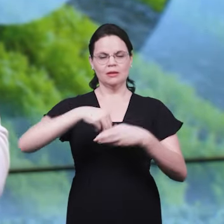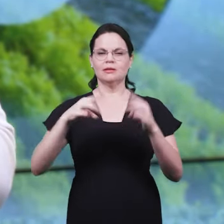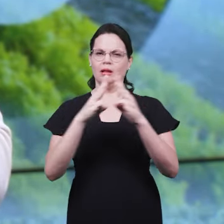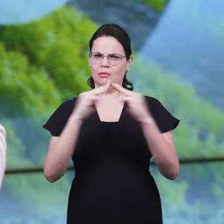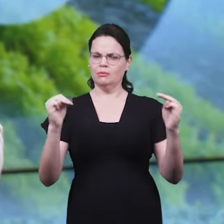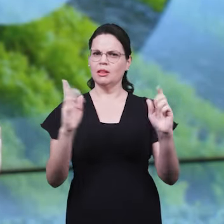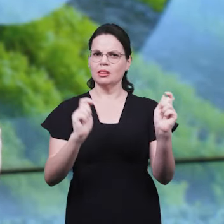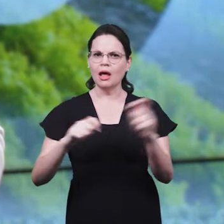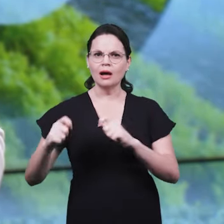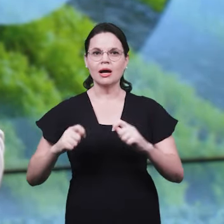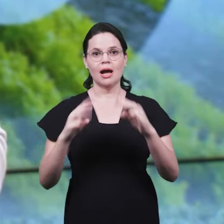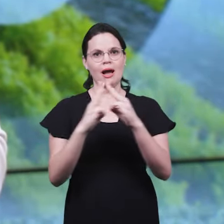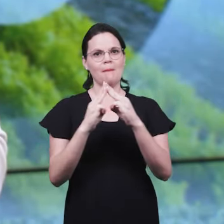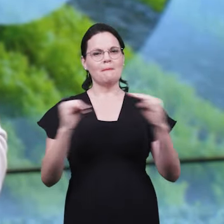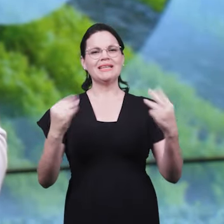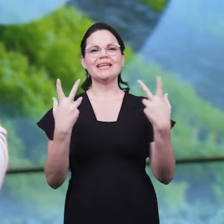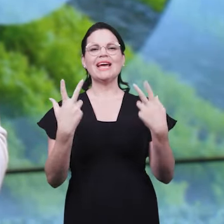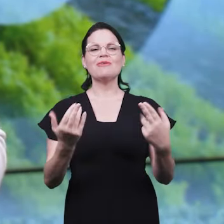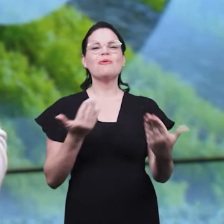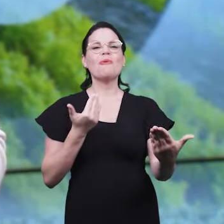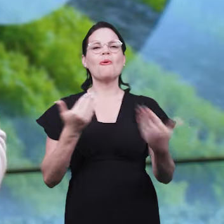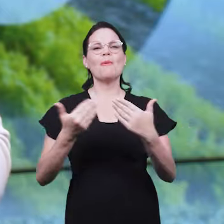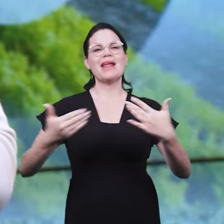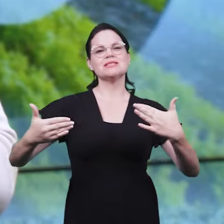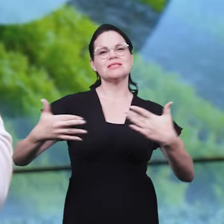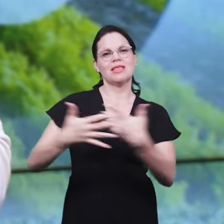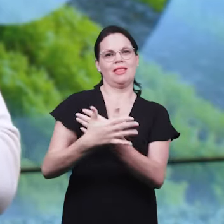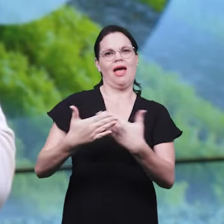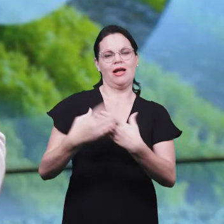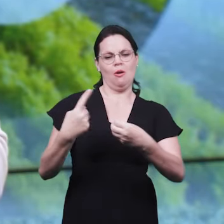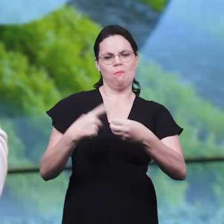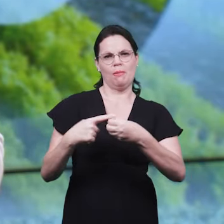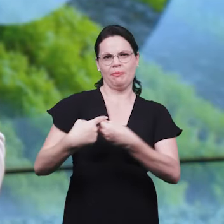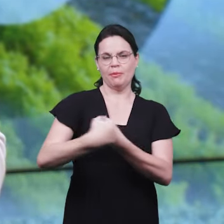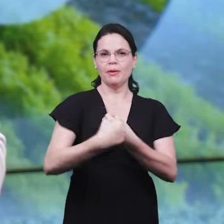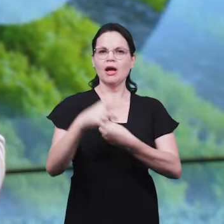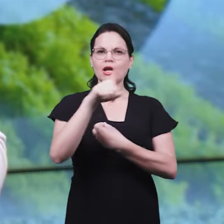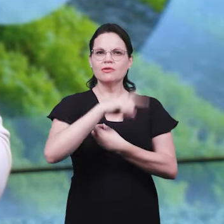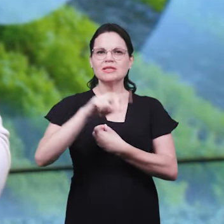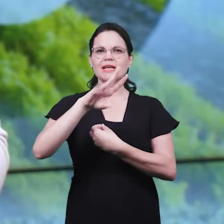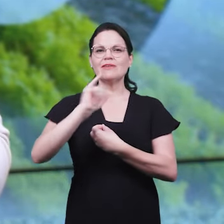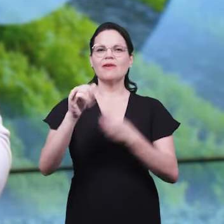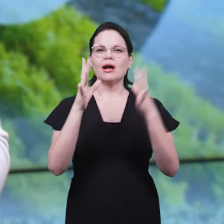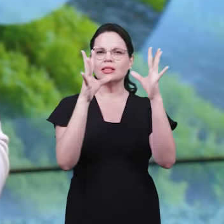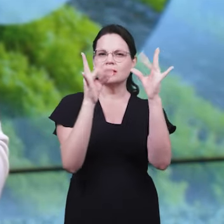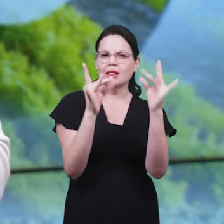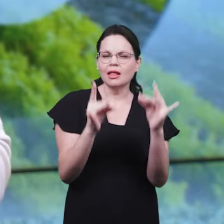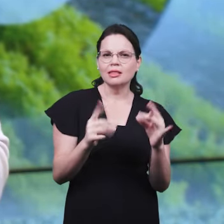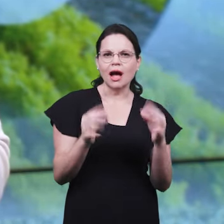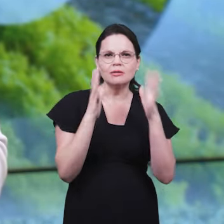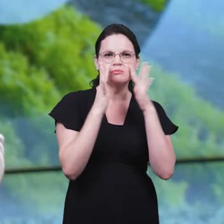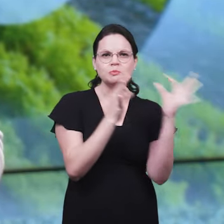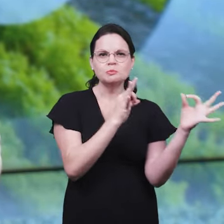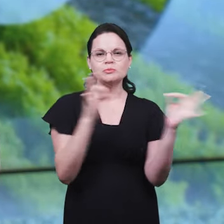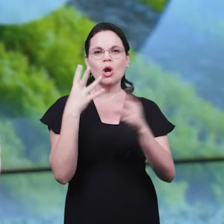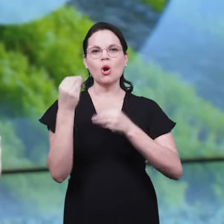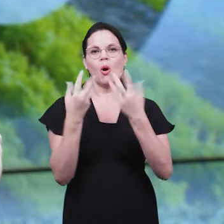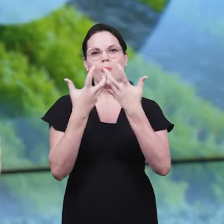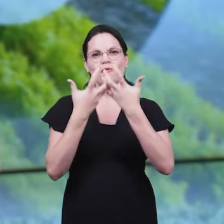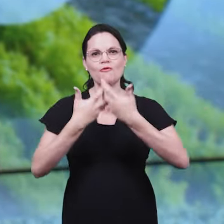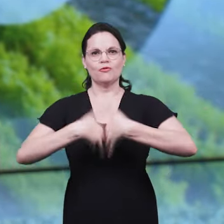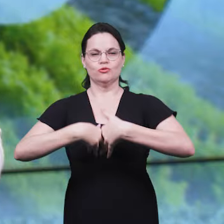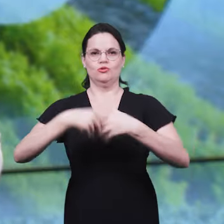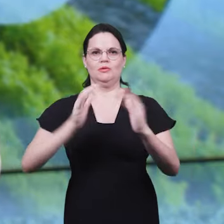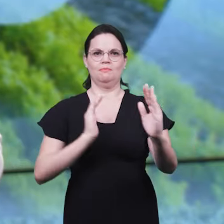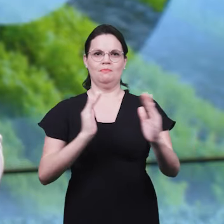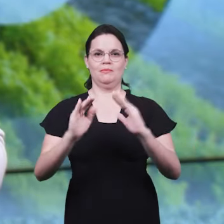manaens funcionam como uma cidade e você conhecerá mais detalhes dos seus setores para o seu funcionamento durante os